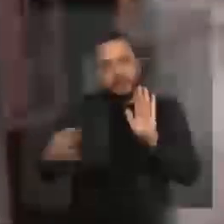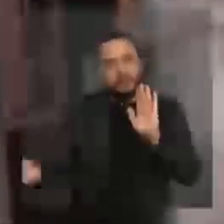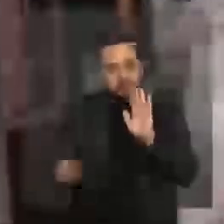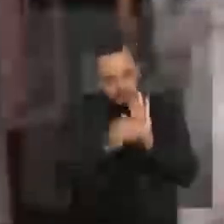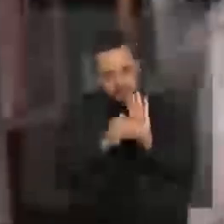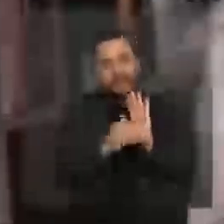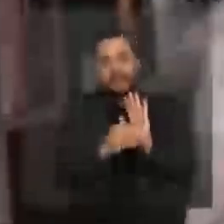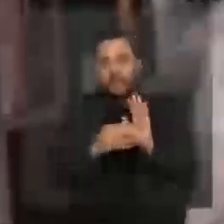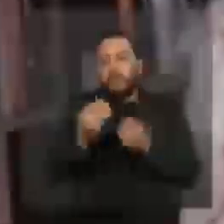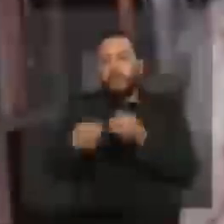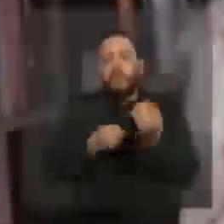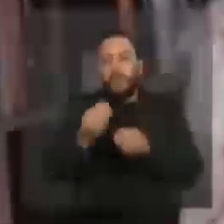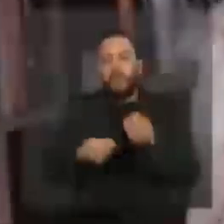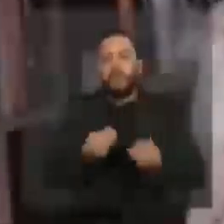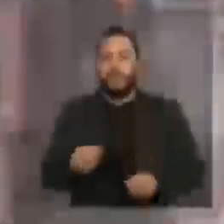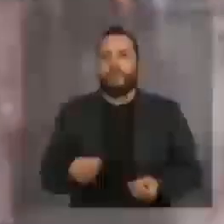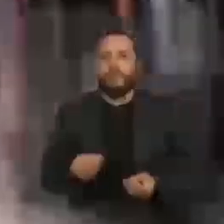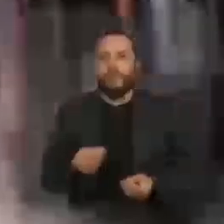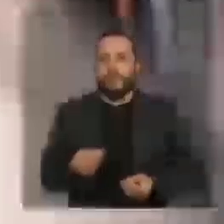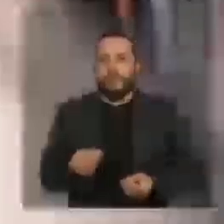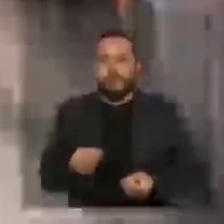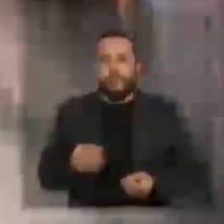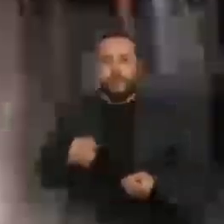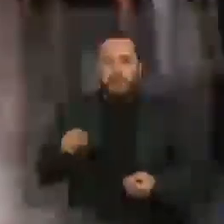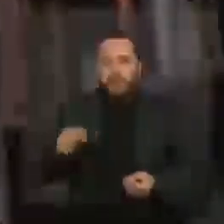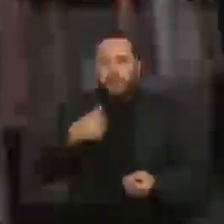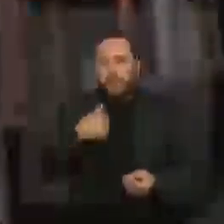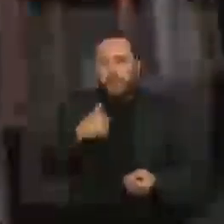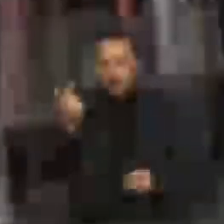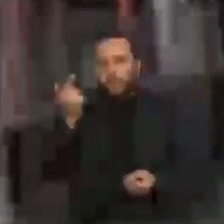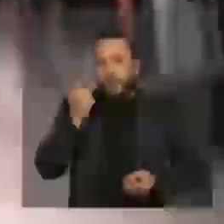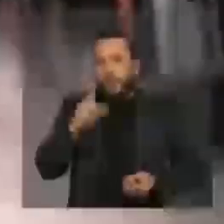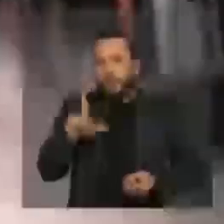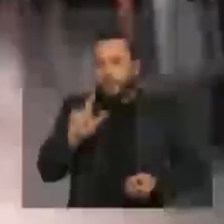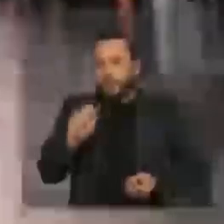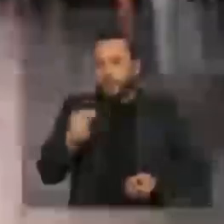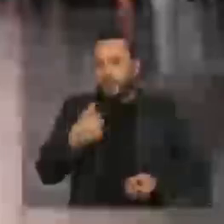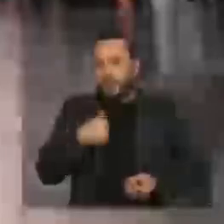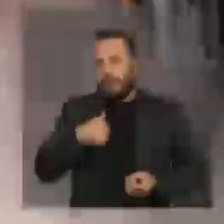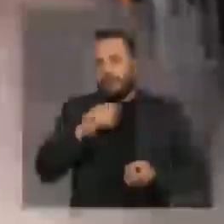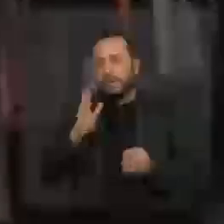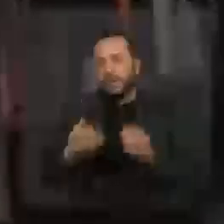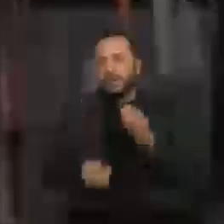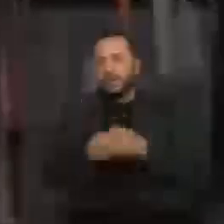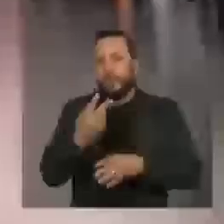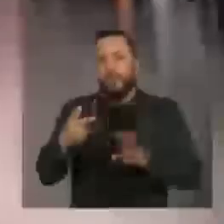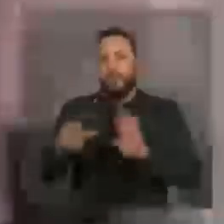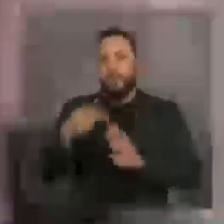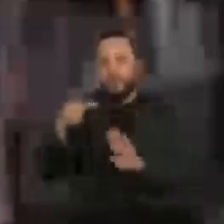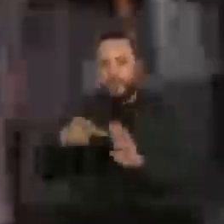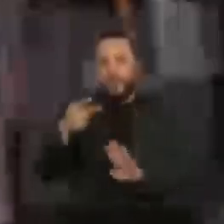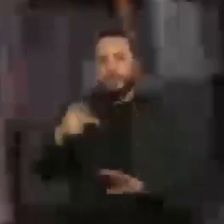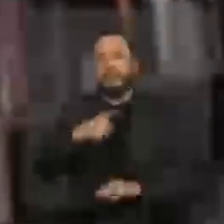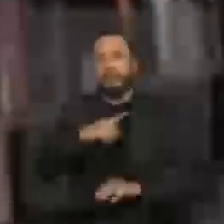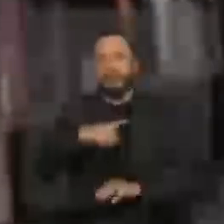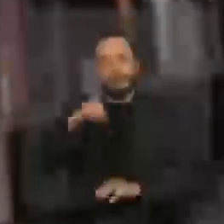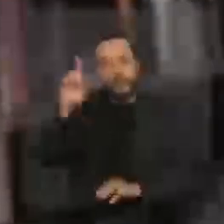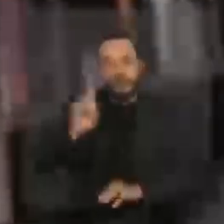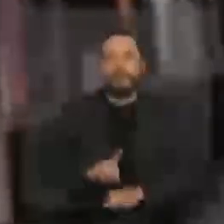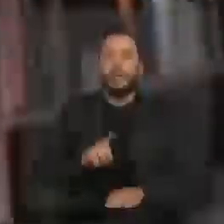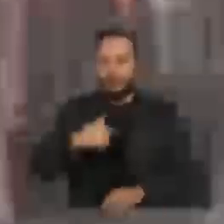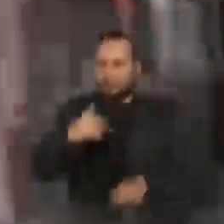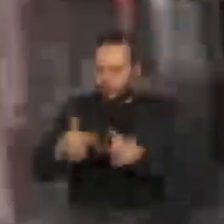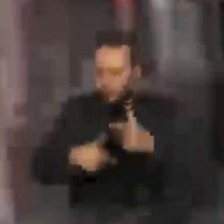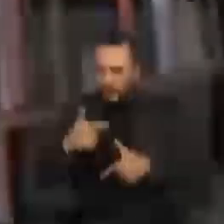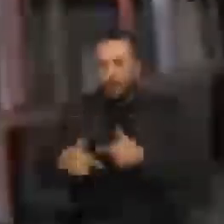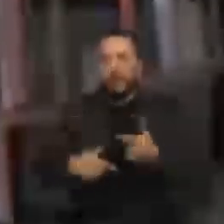que fica o caso daqueles que conseguiram, né, por meio da portaria de autorização, o direito de exercer as suas